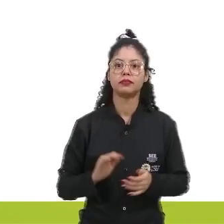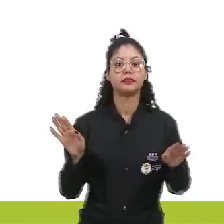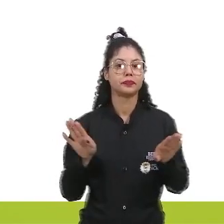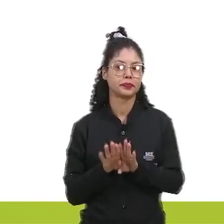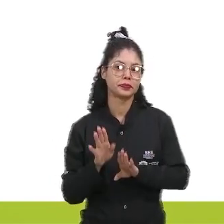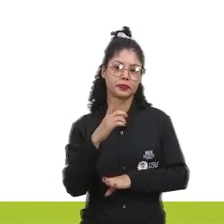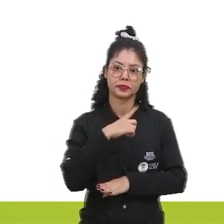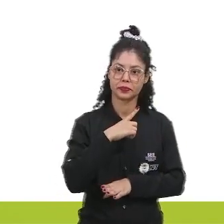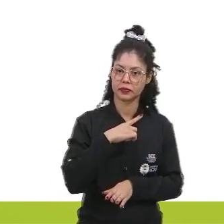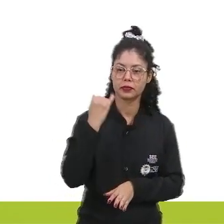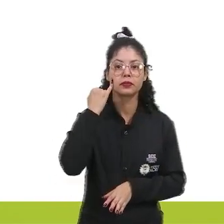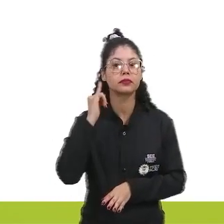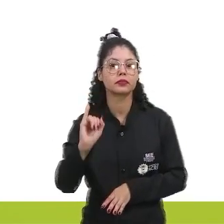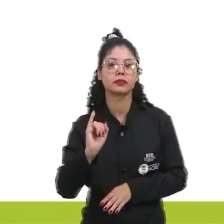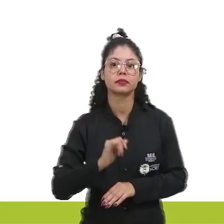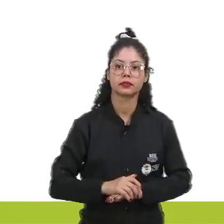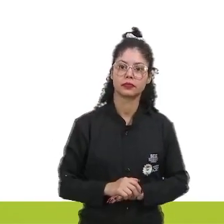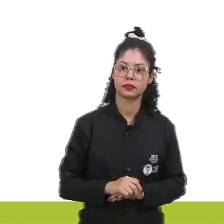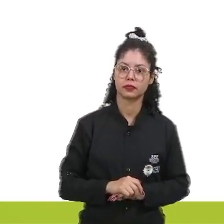também a ideia